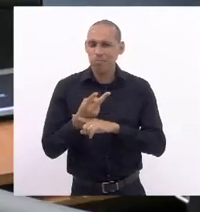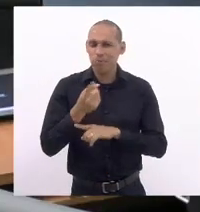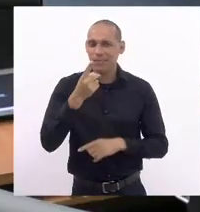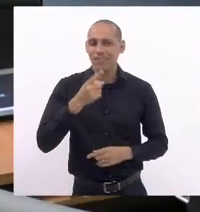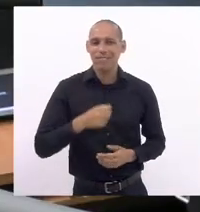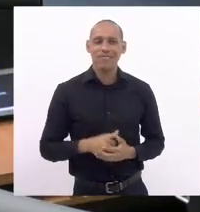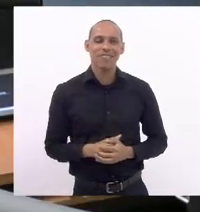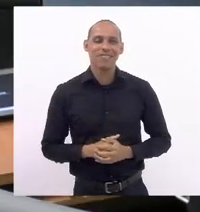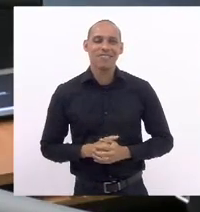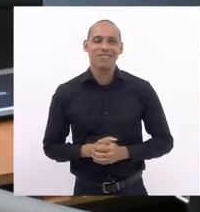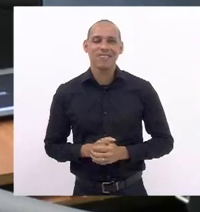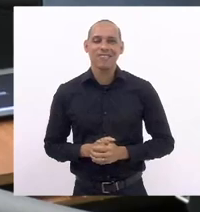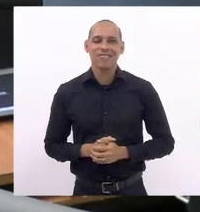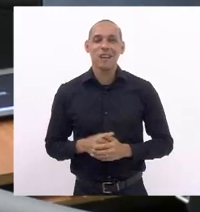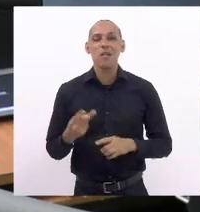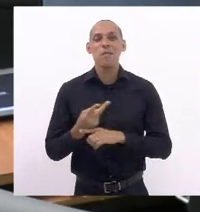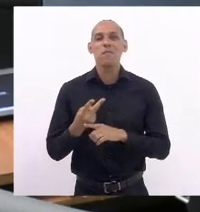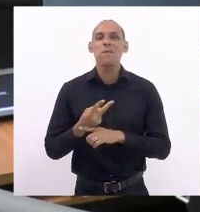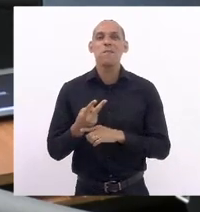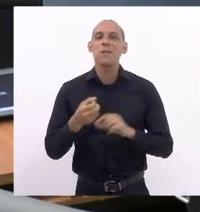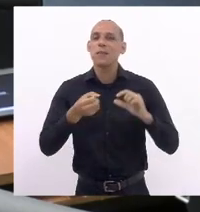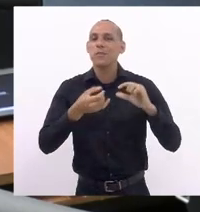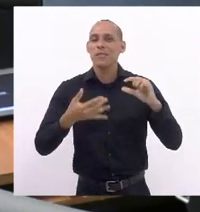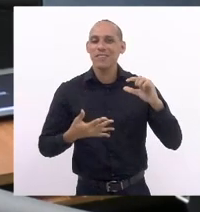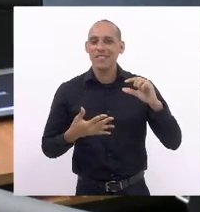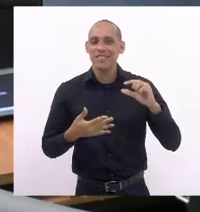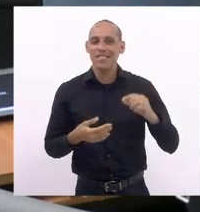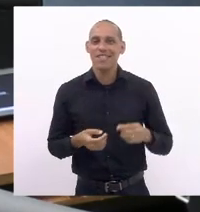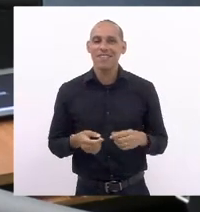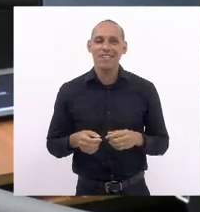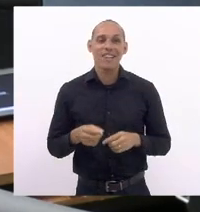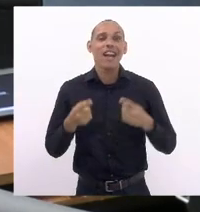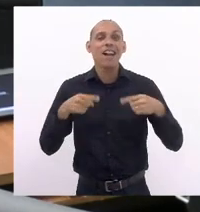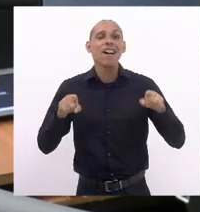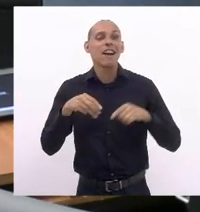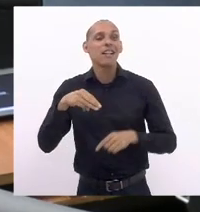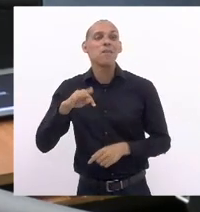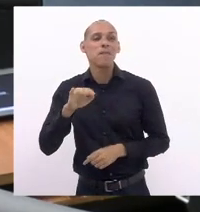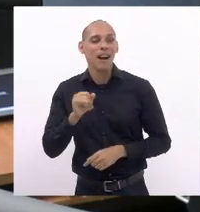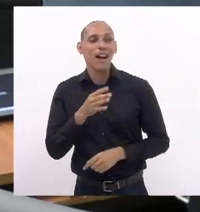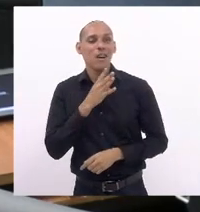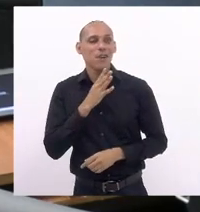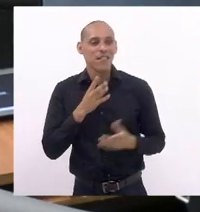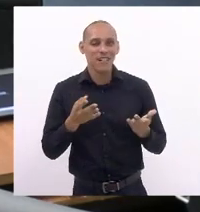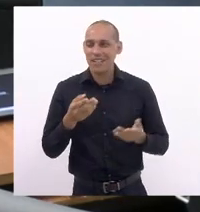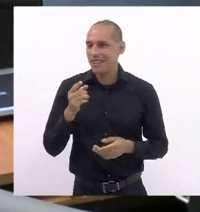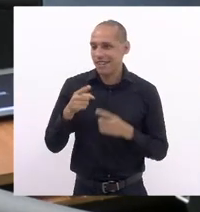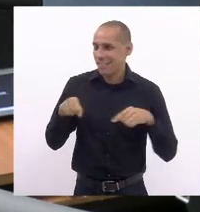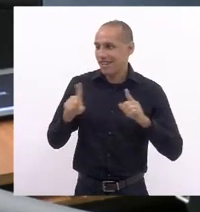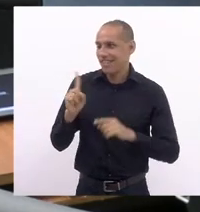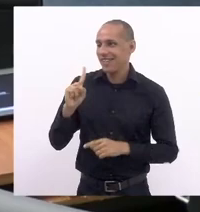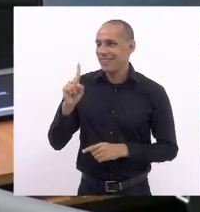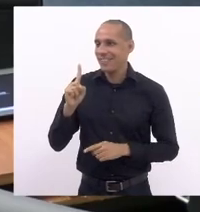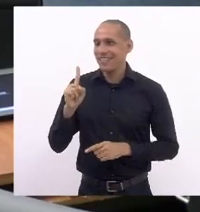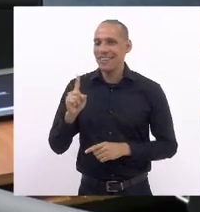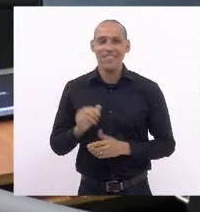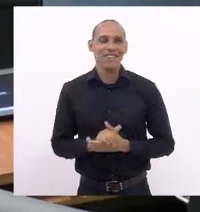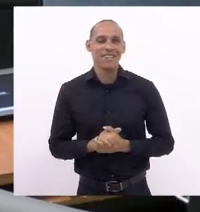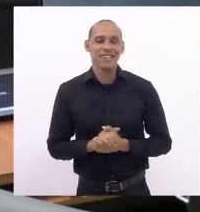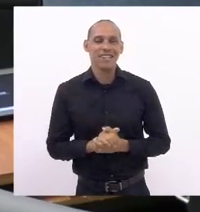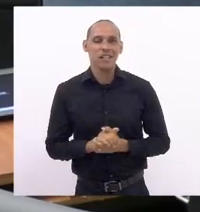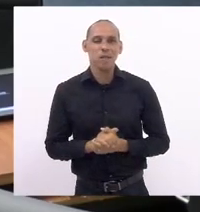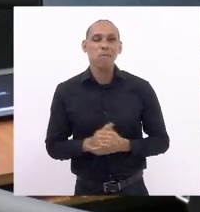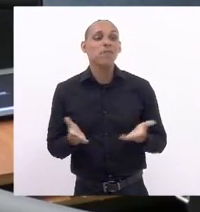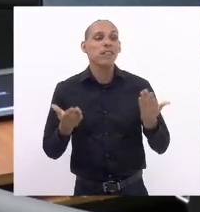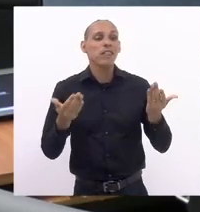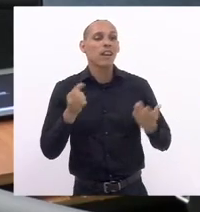pô. Procura no Google. Canta, canta, Marta, para ver se eu conheço. Vai cantar, não? Samuel vai cantar, diz aí,